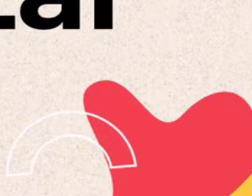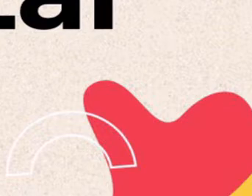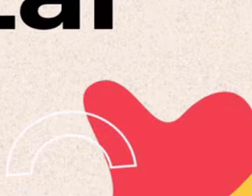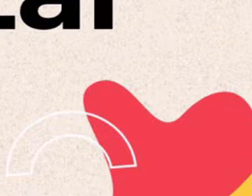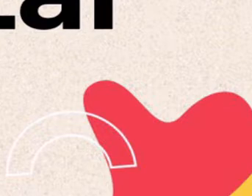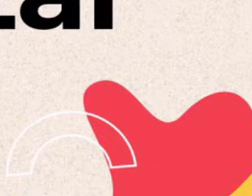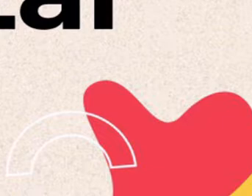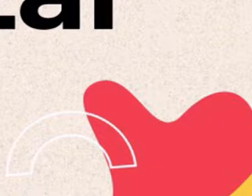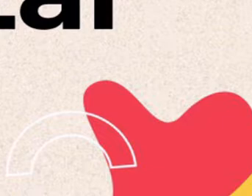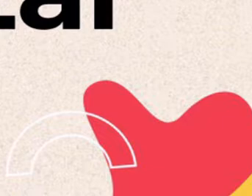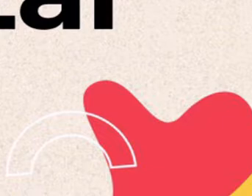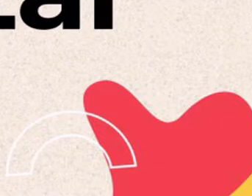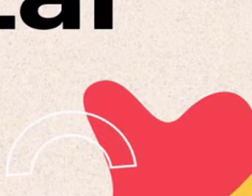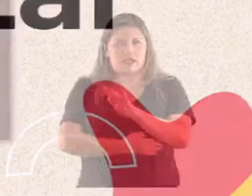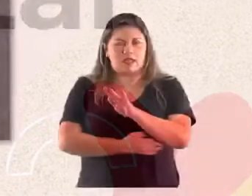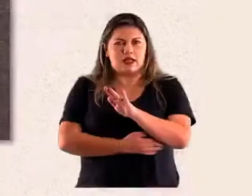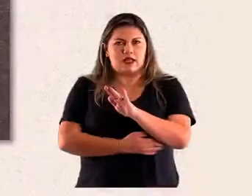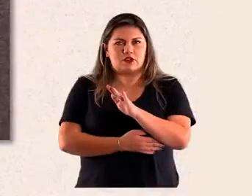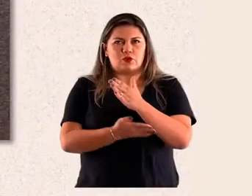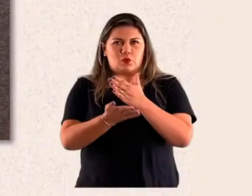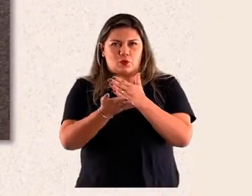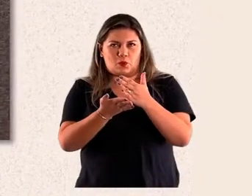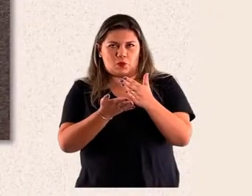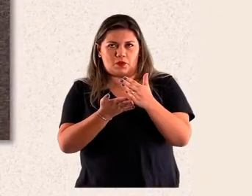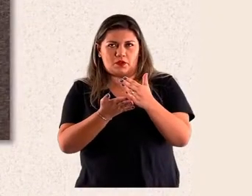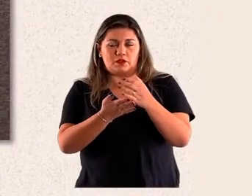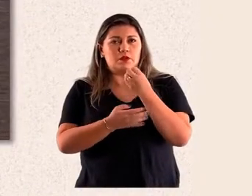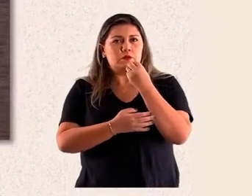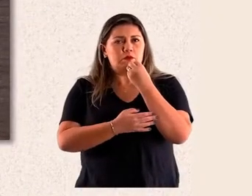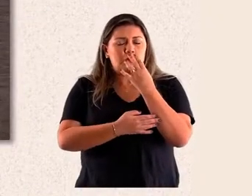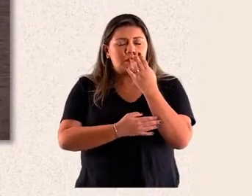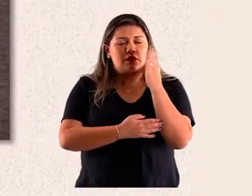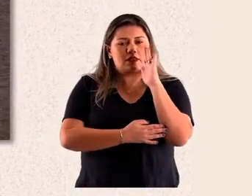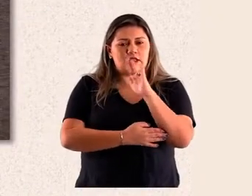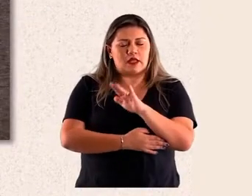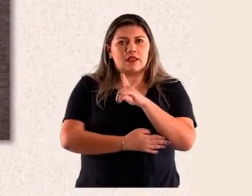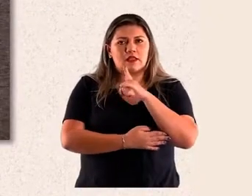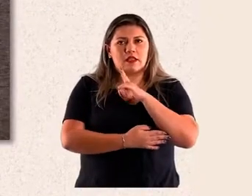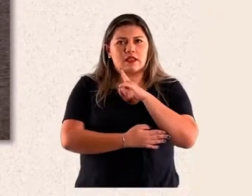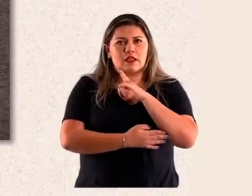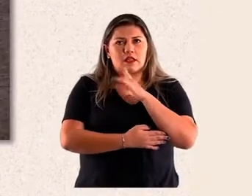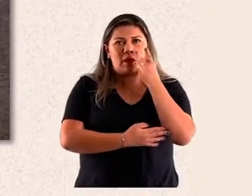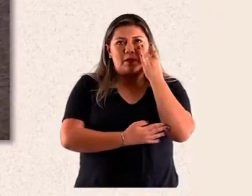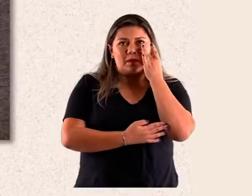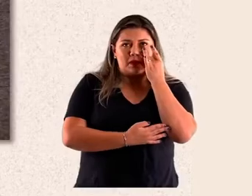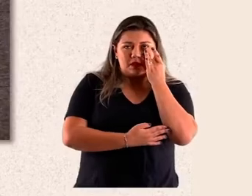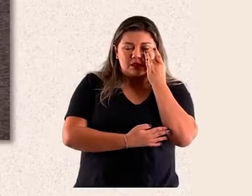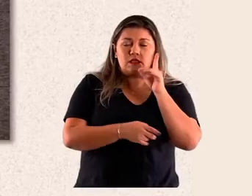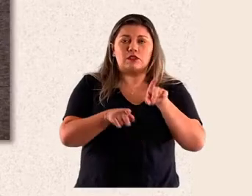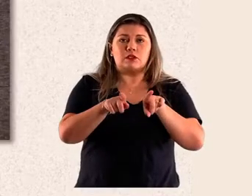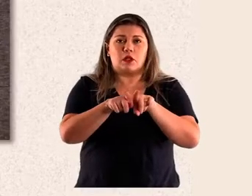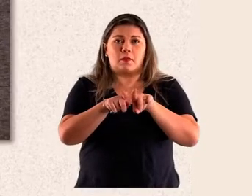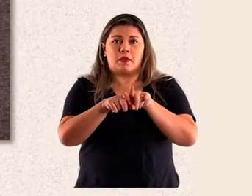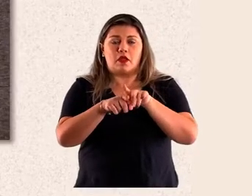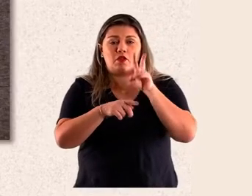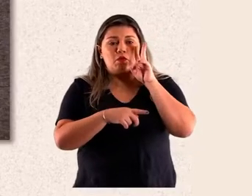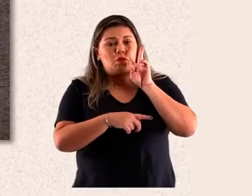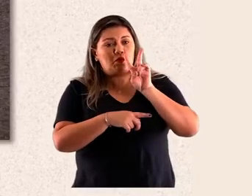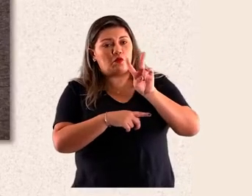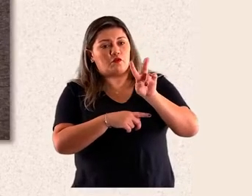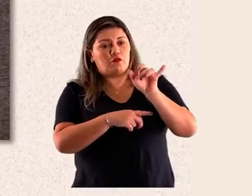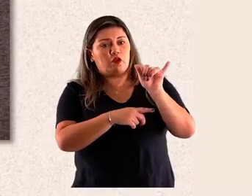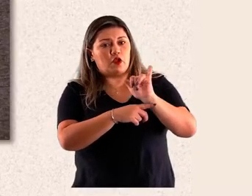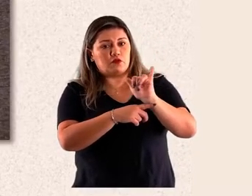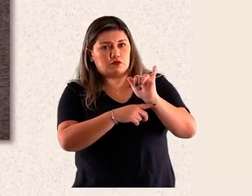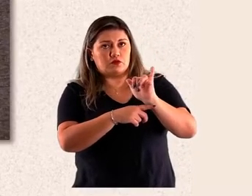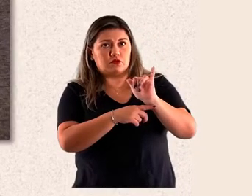Oi boa tarde recomeçando boa tarde para quem tá aqui presencialmente para quem nos assistir online pelo canal